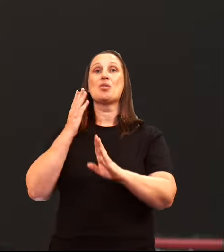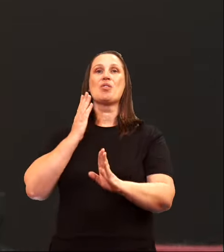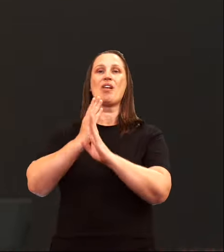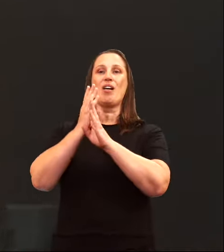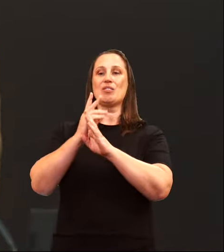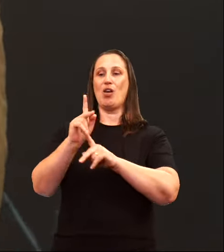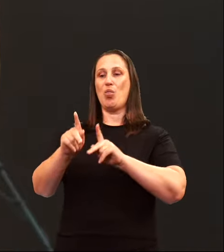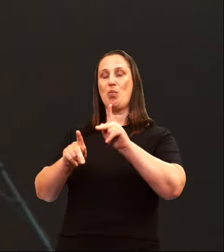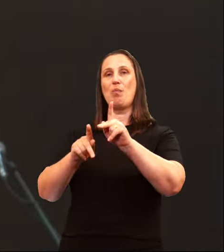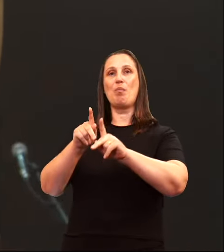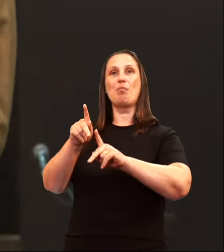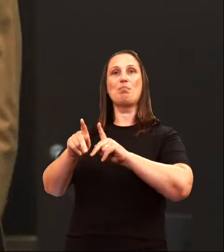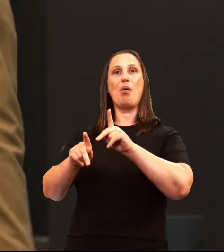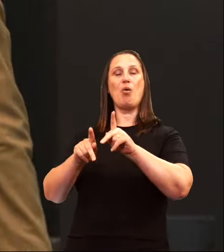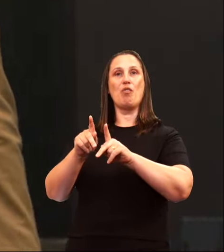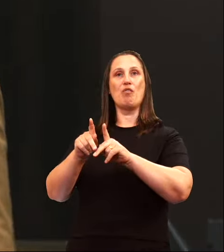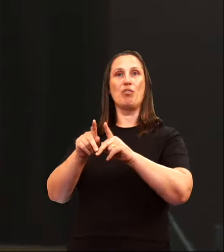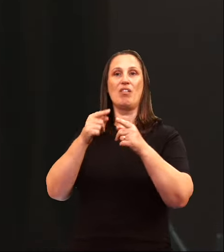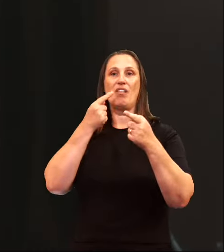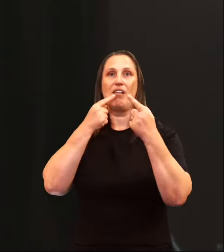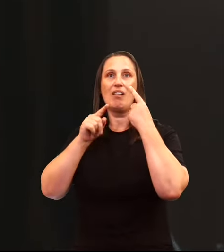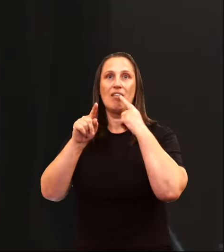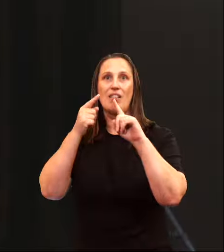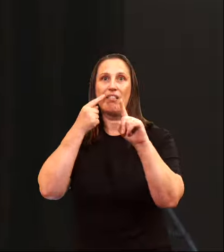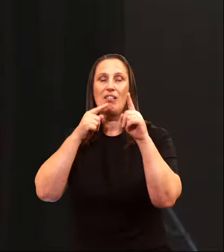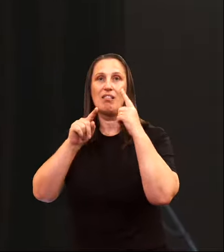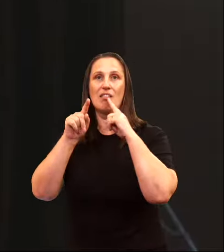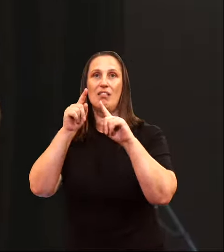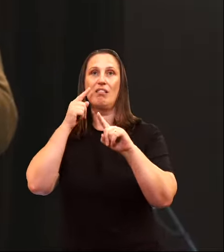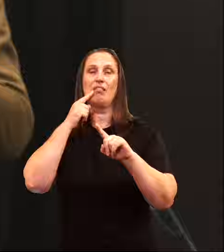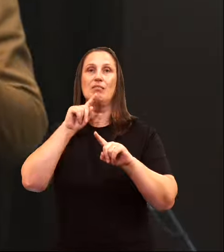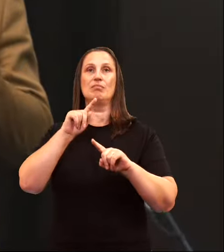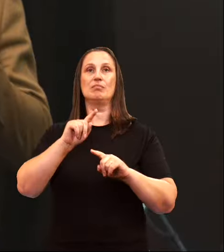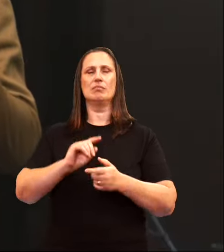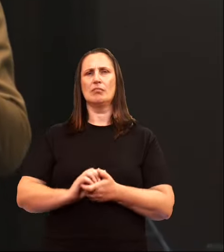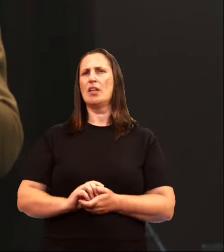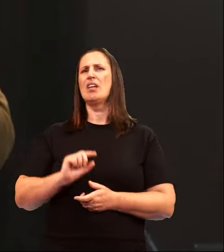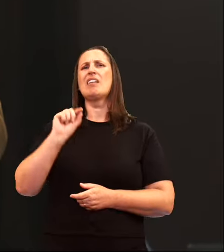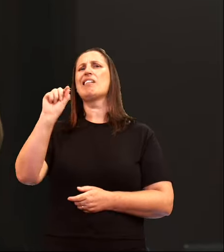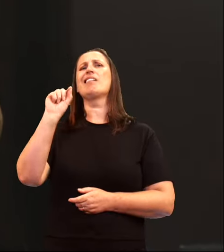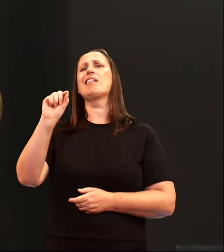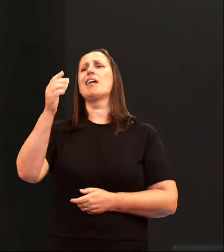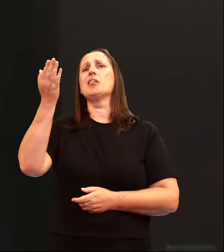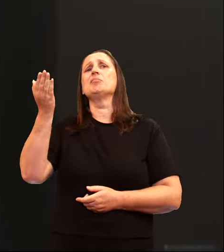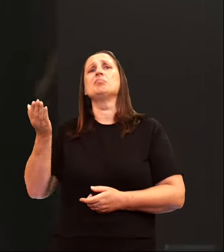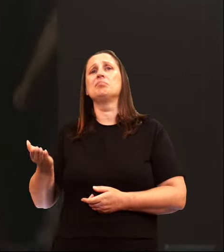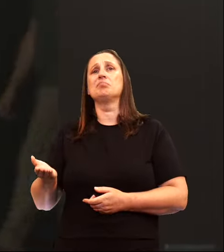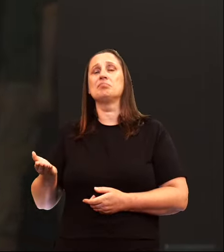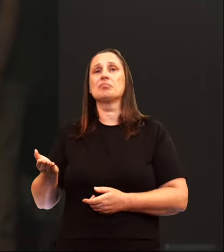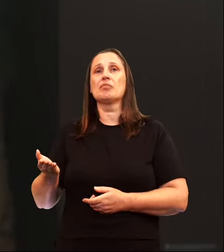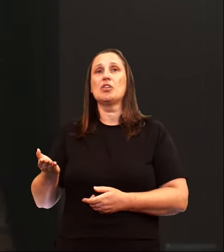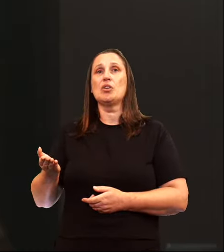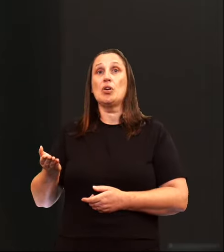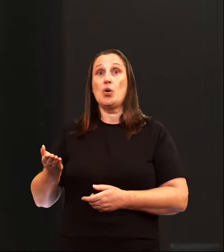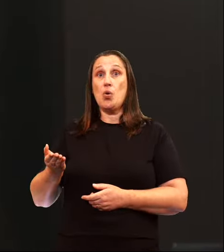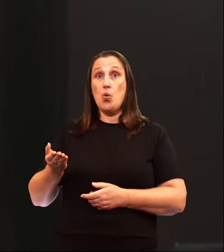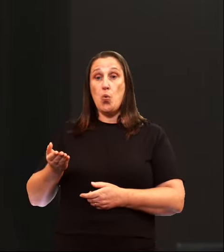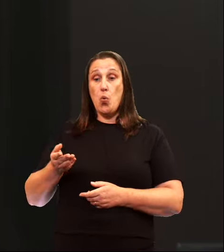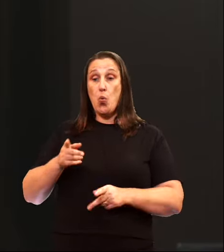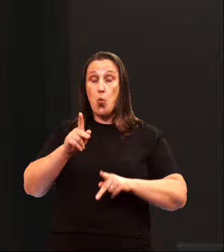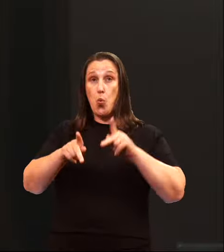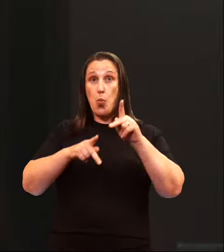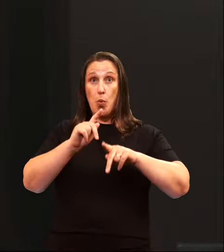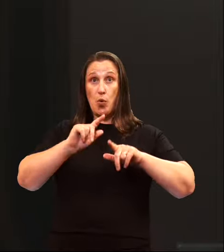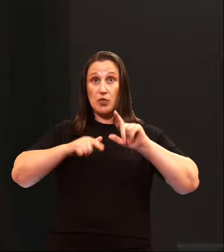povo populacho? Tá? A Bíblia vai dizer que quando o povo de Israel saiu